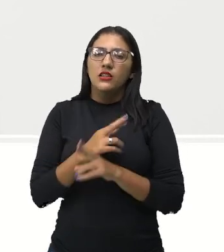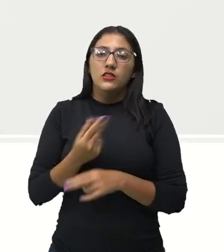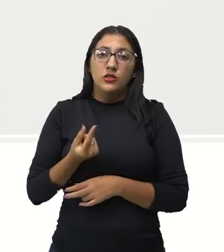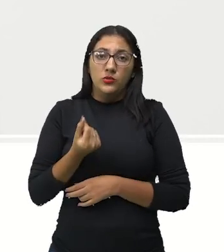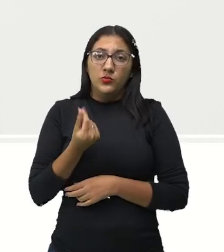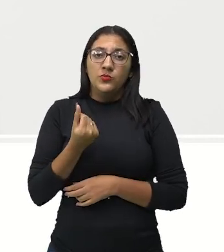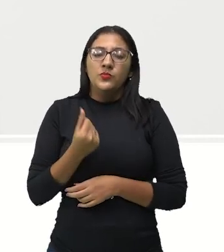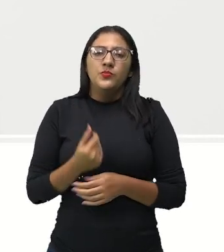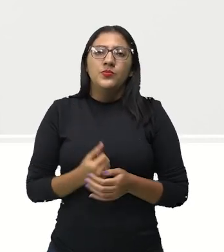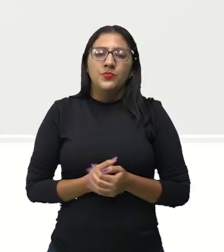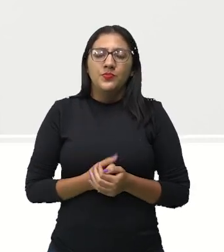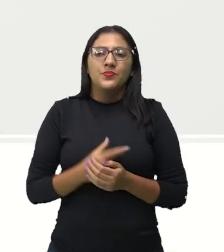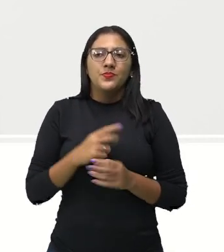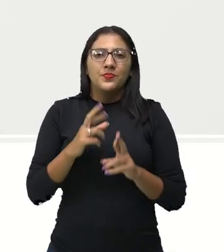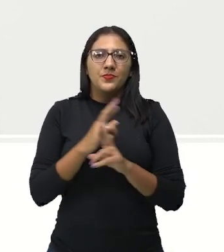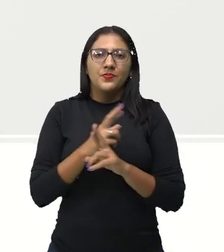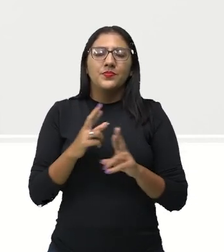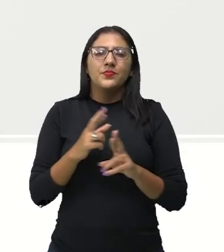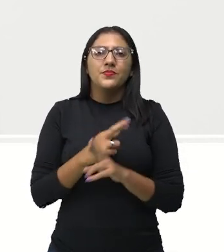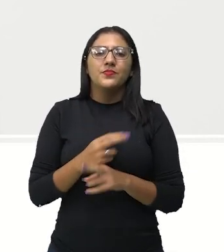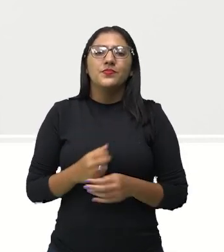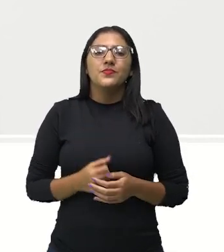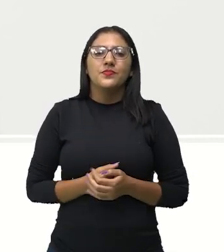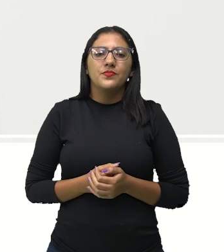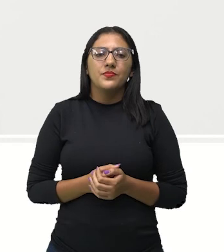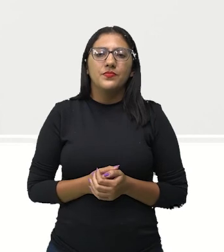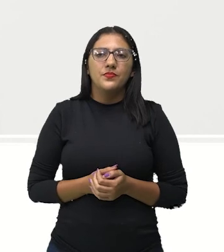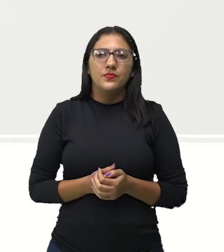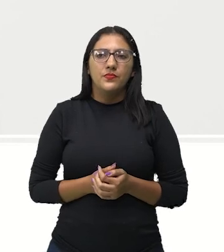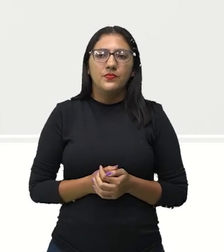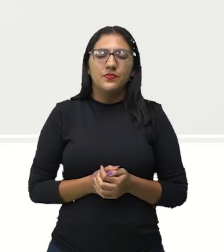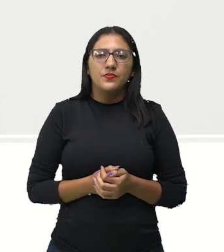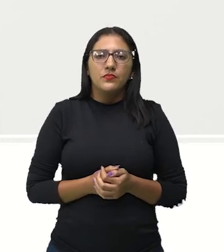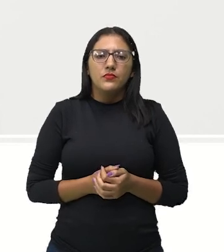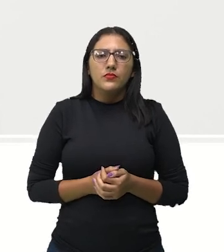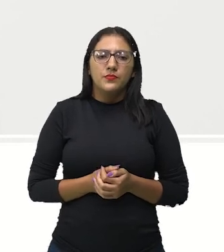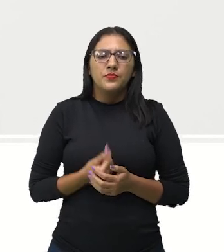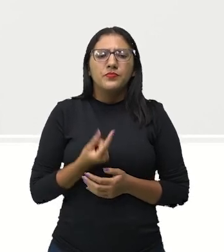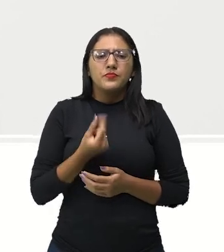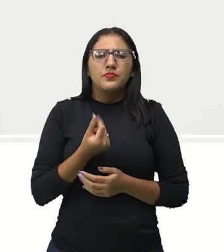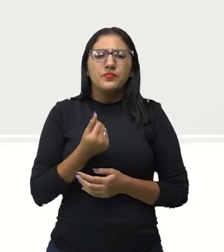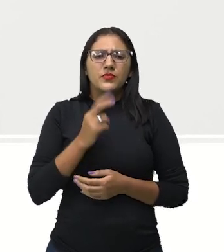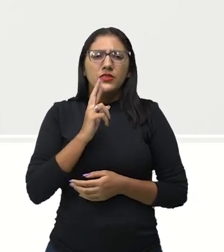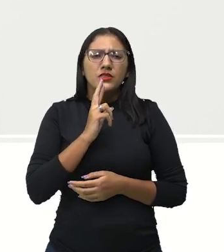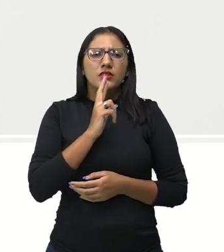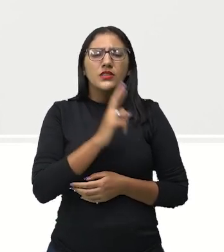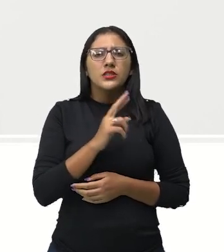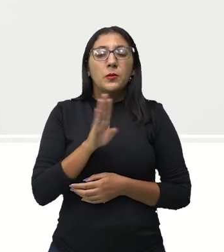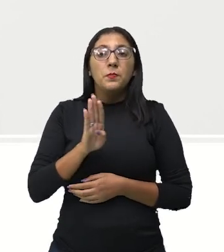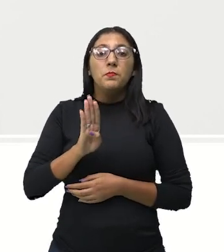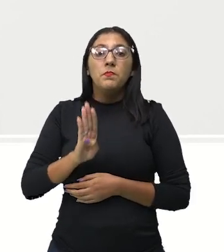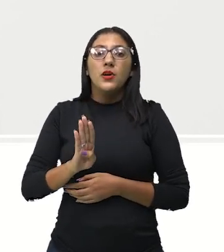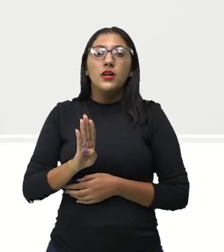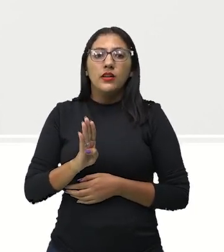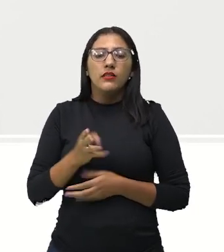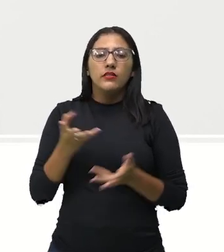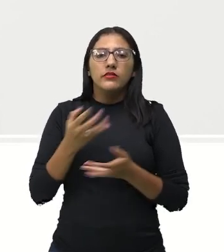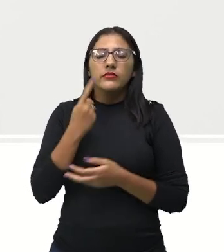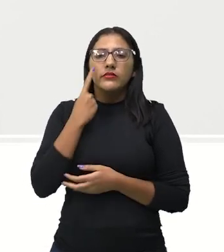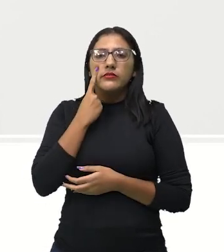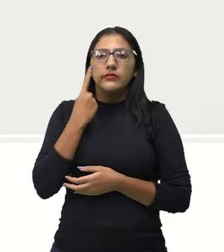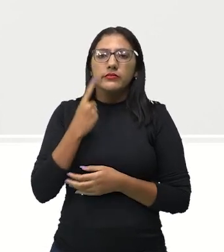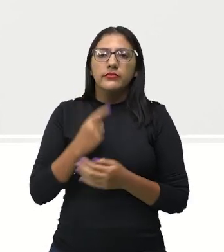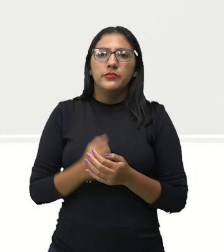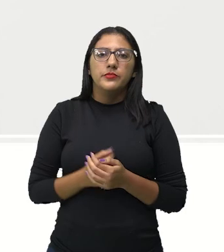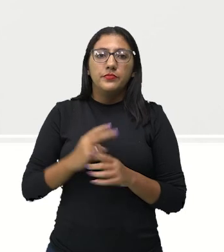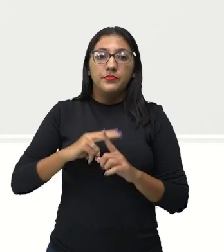bom? Juro igual a 1.080. Quanto, então, é o montante? Quanto é,